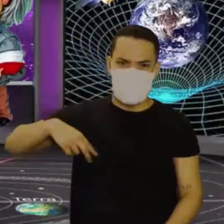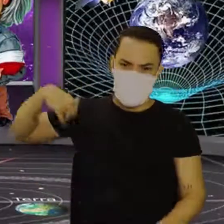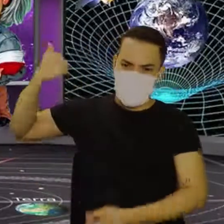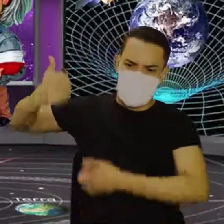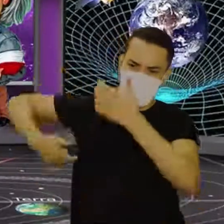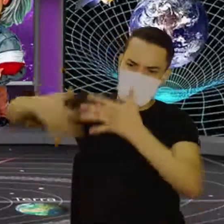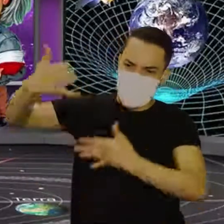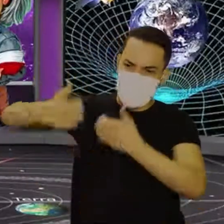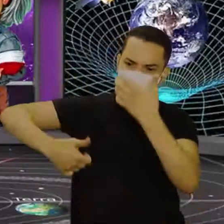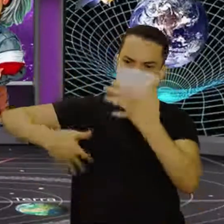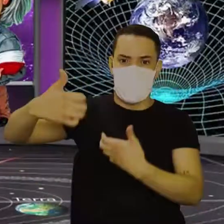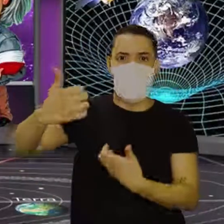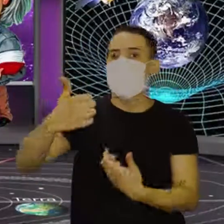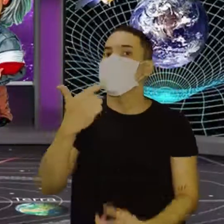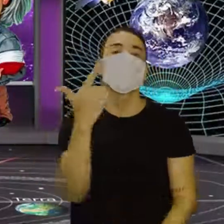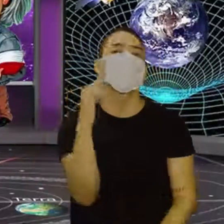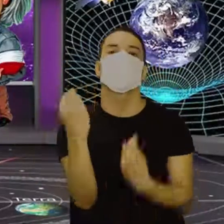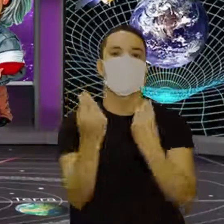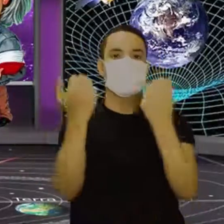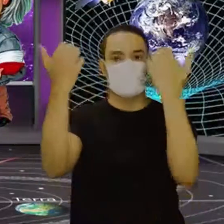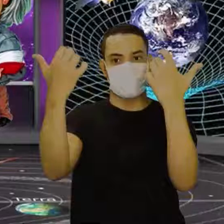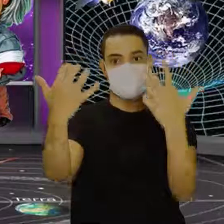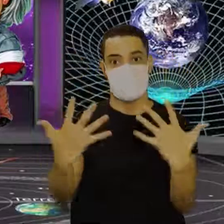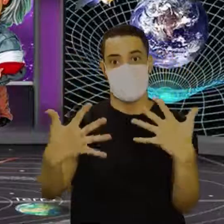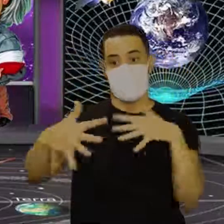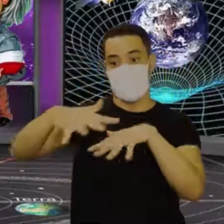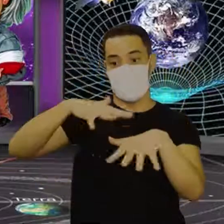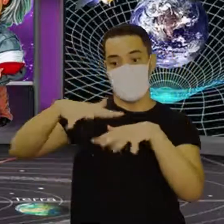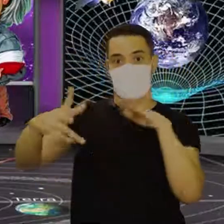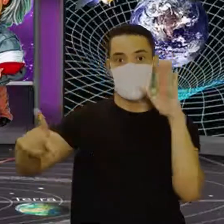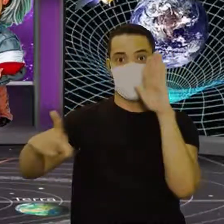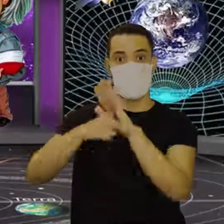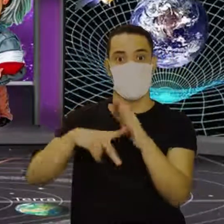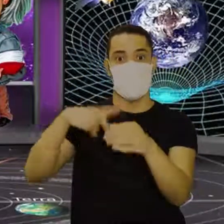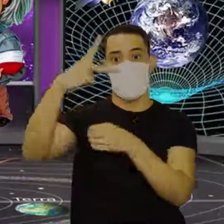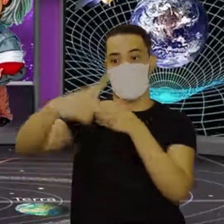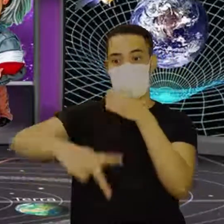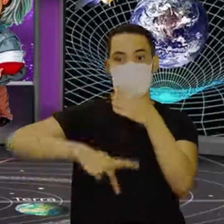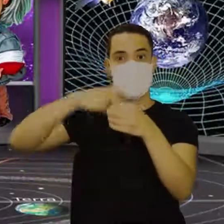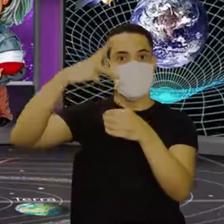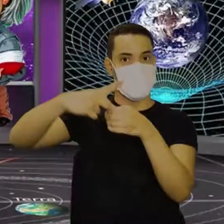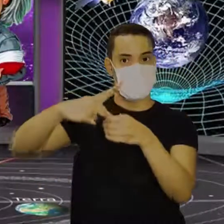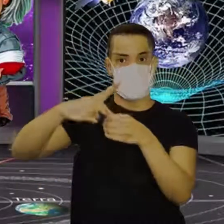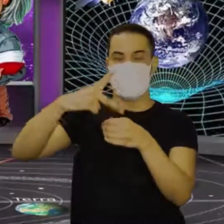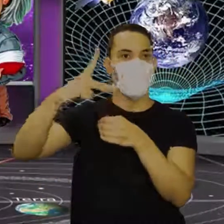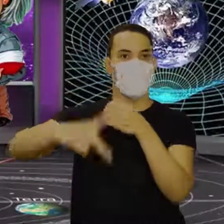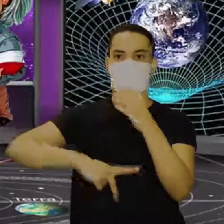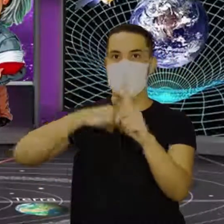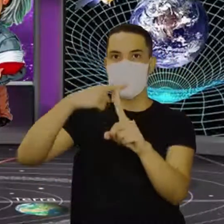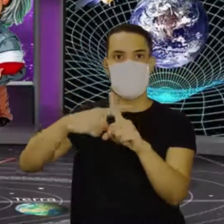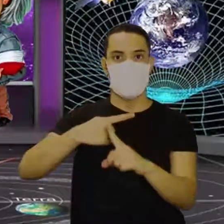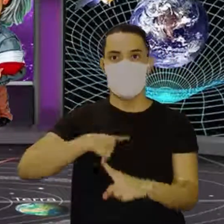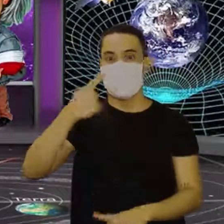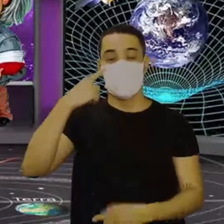começamos a estudar? Ninguém fala de movimento de próton. Ninguém fala de movimento de nêutron. Você